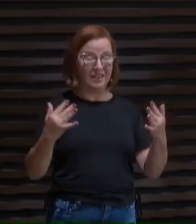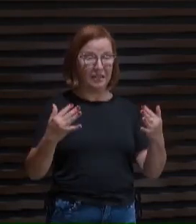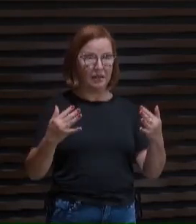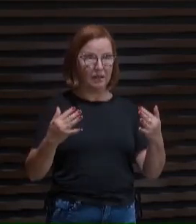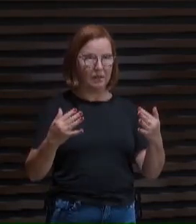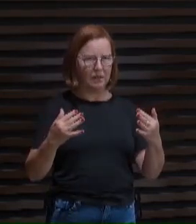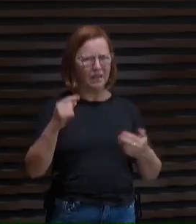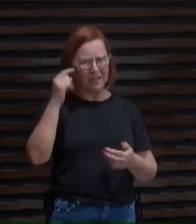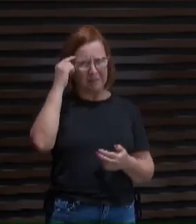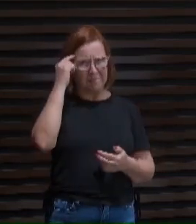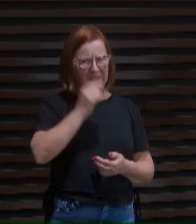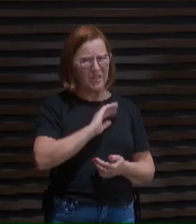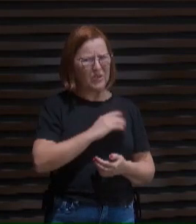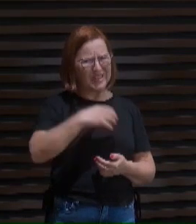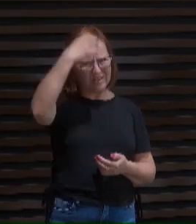o seu coração,